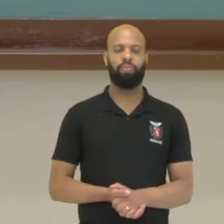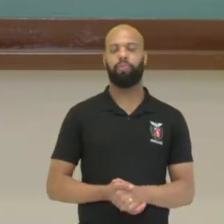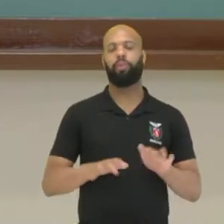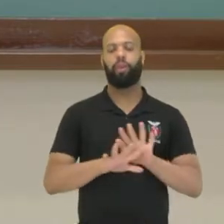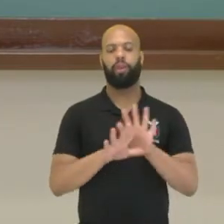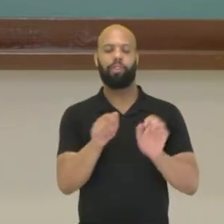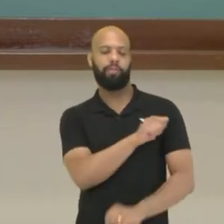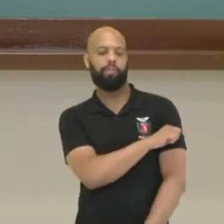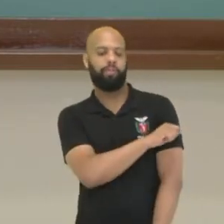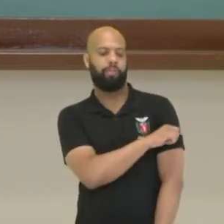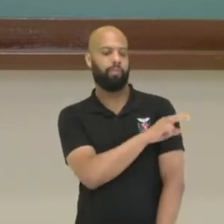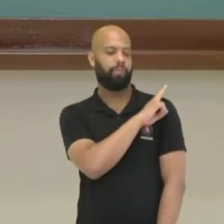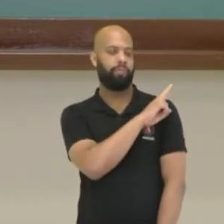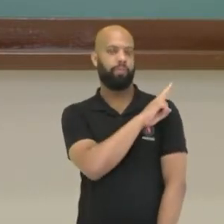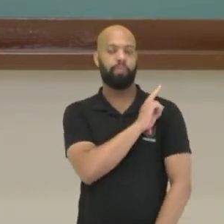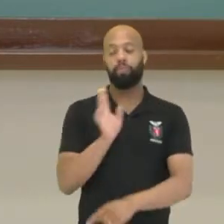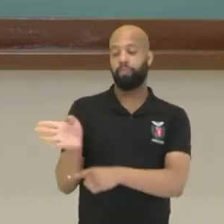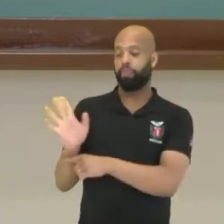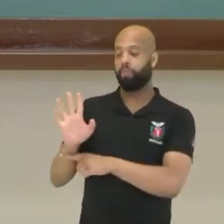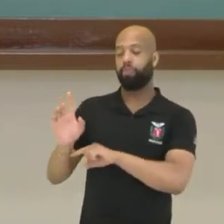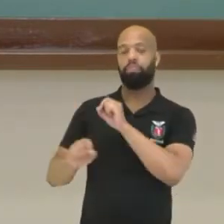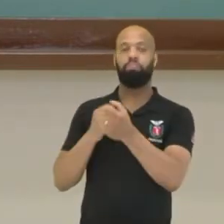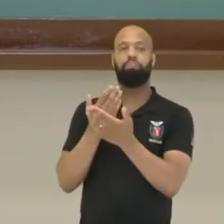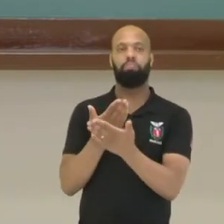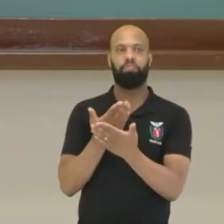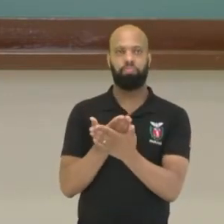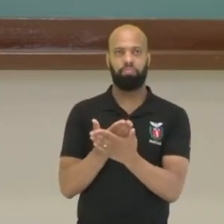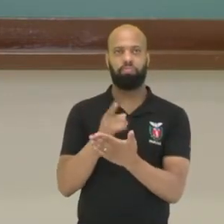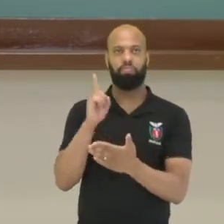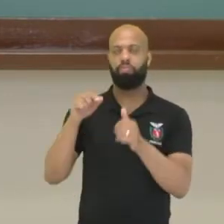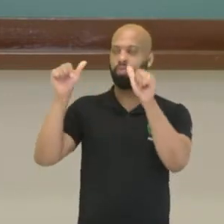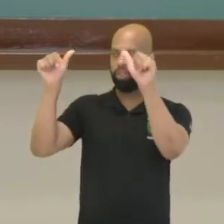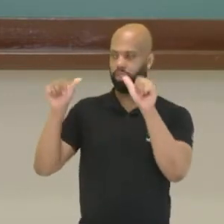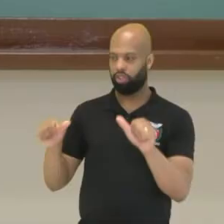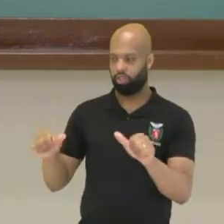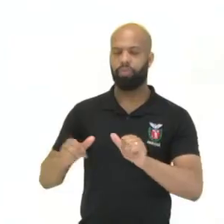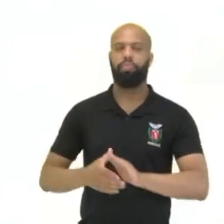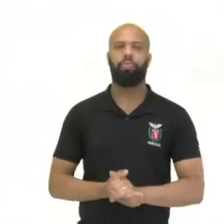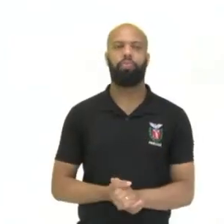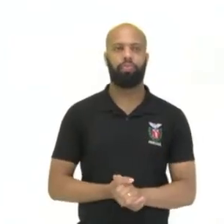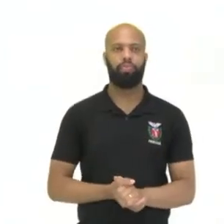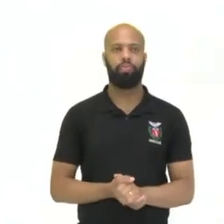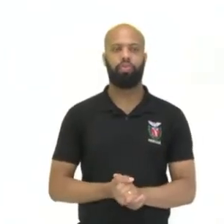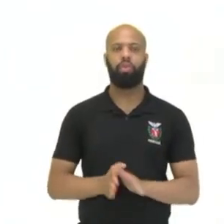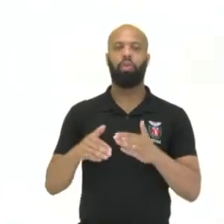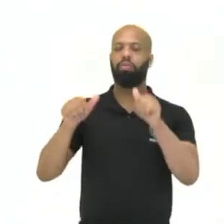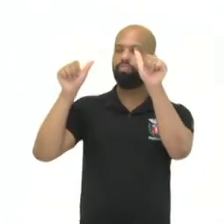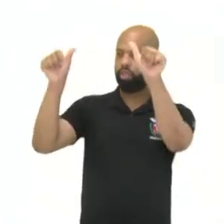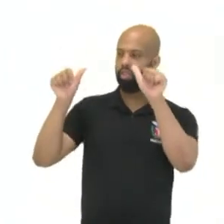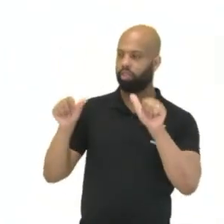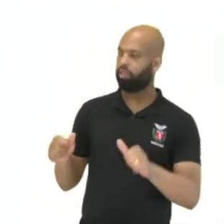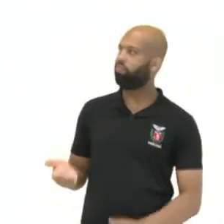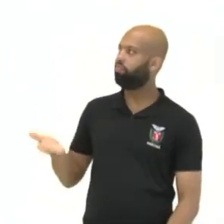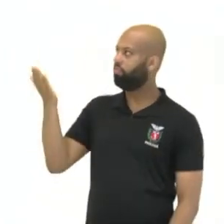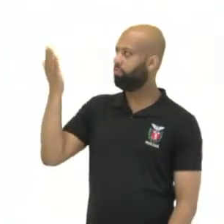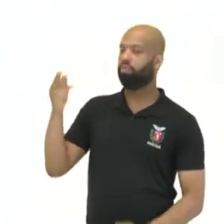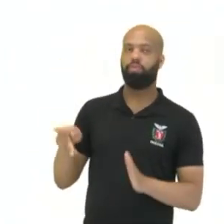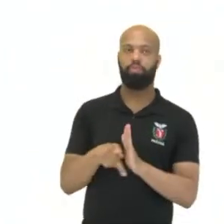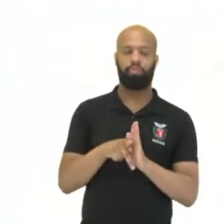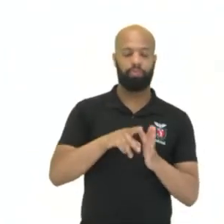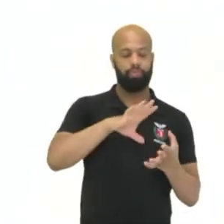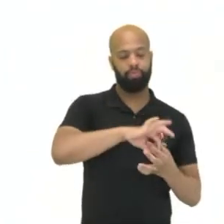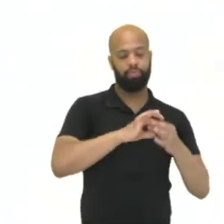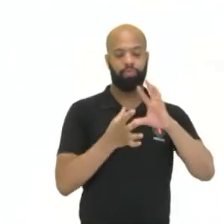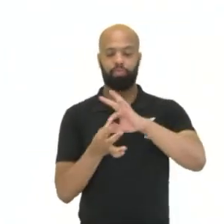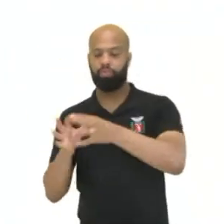Olá, estudantes da segunda série. Nesse vídeo vamos falar sobre cartaz. Então, o cartaz em questão aqui é do artista